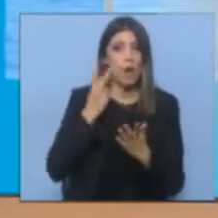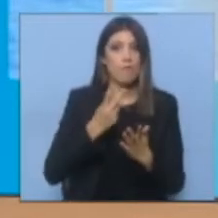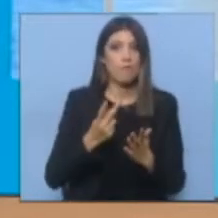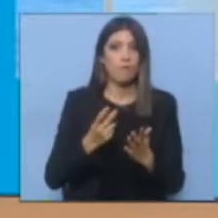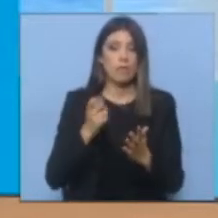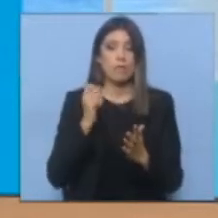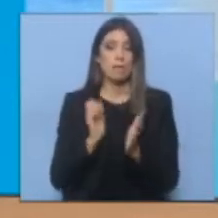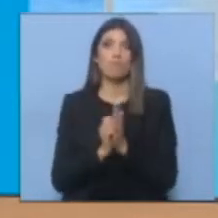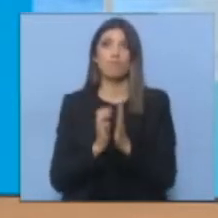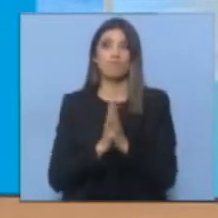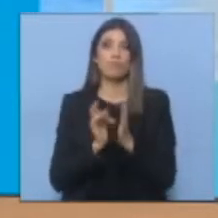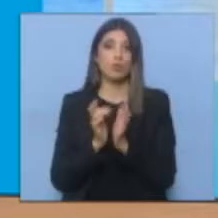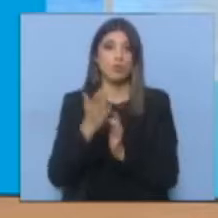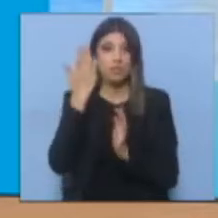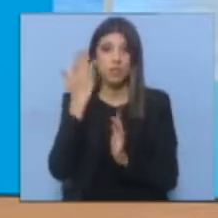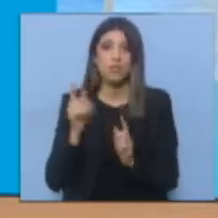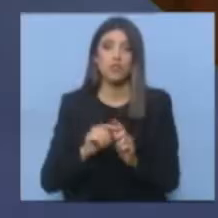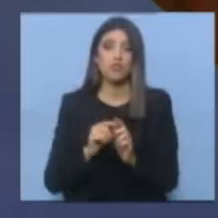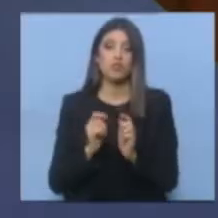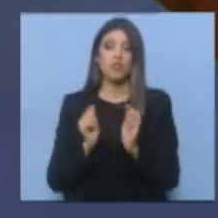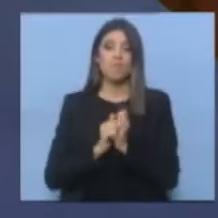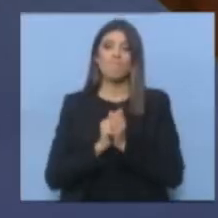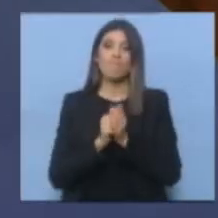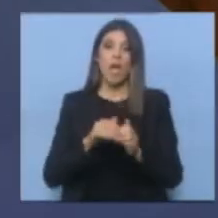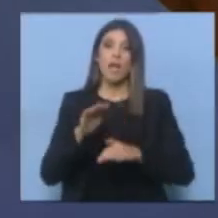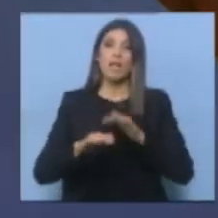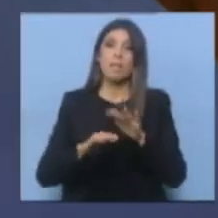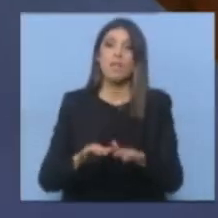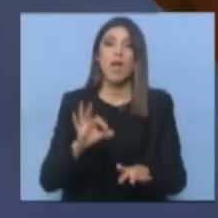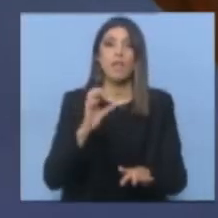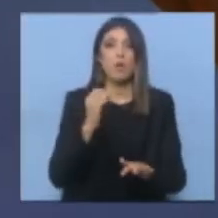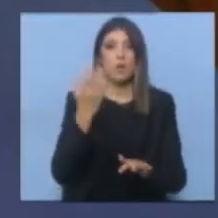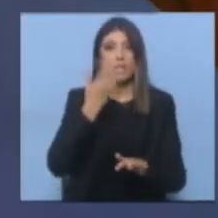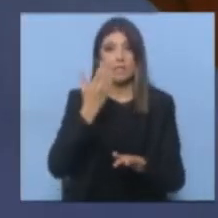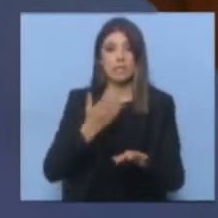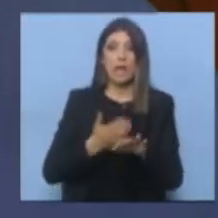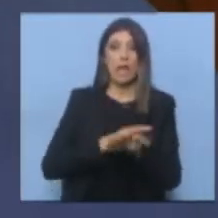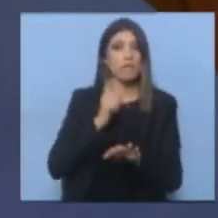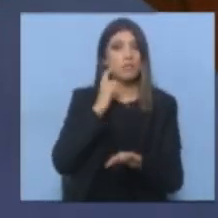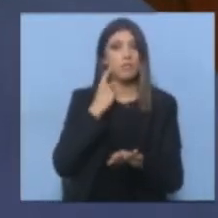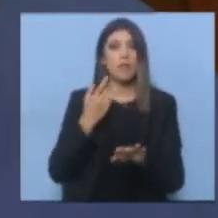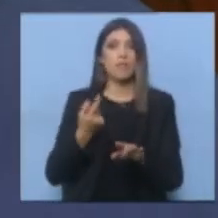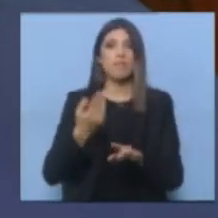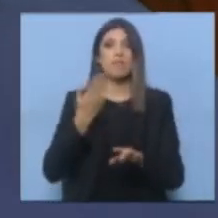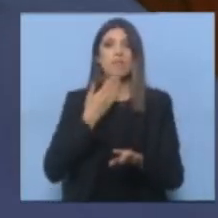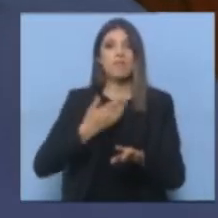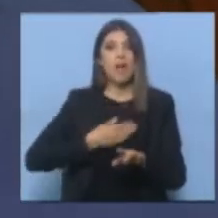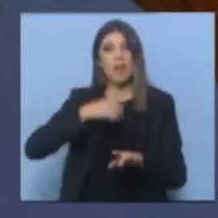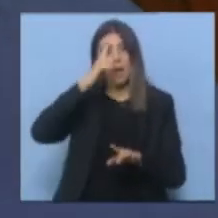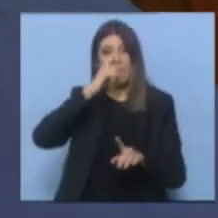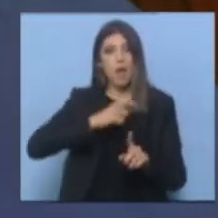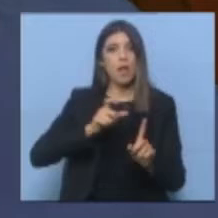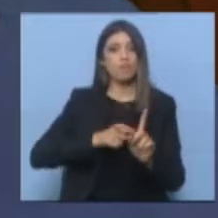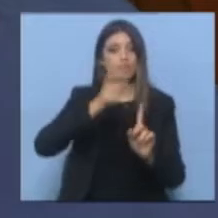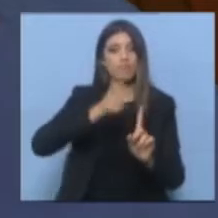e nesta caminhada que nós vamos fazendo ao longo da Quaresma é cada dia relembrar uma destas pessoas, um determinado país, todos